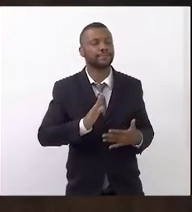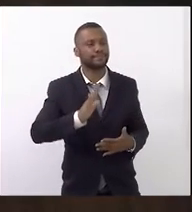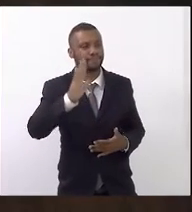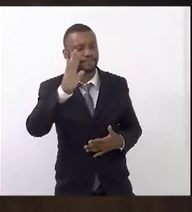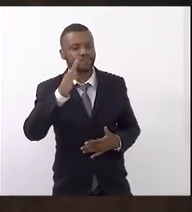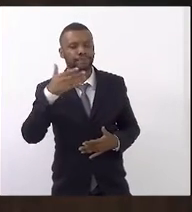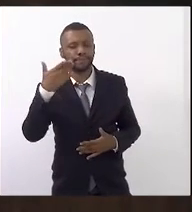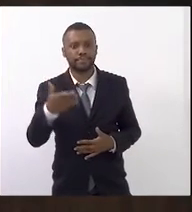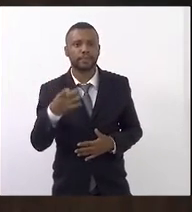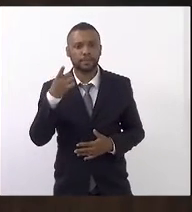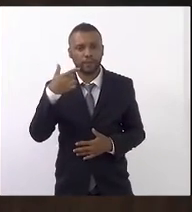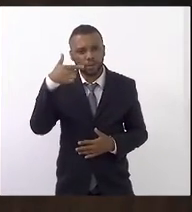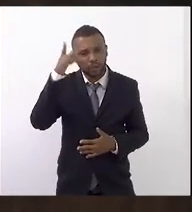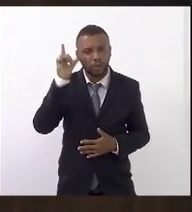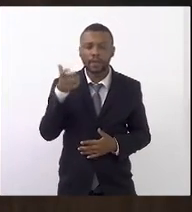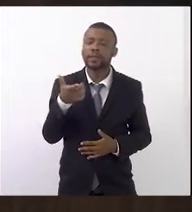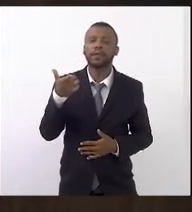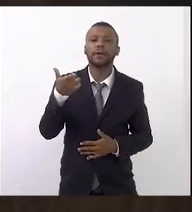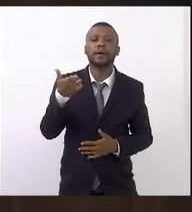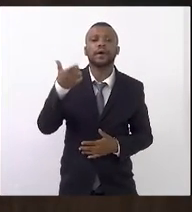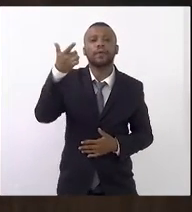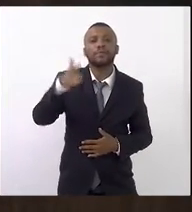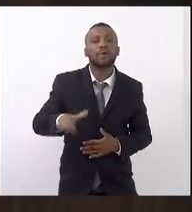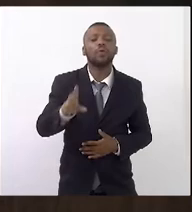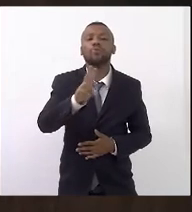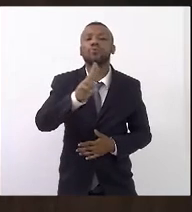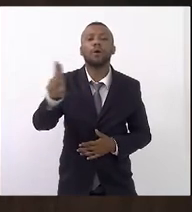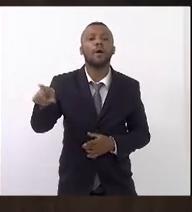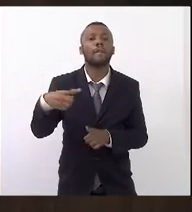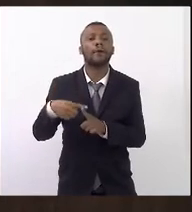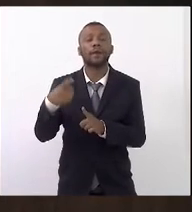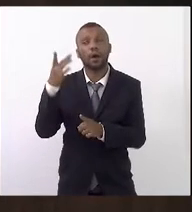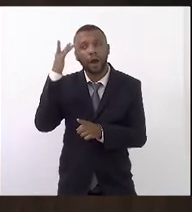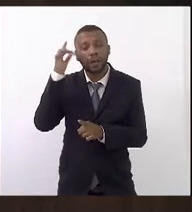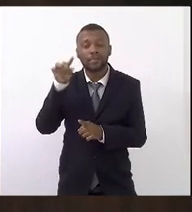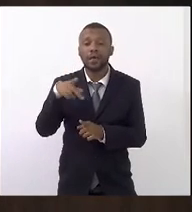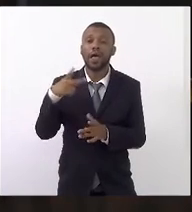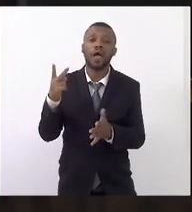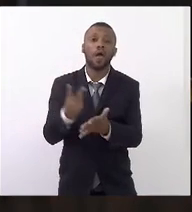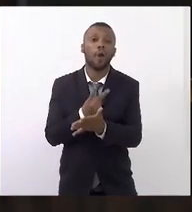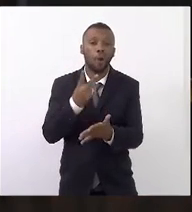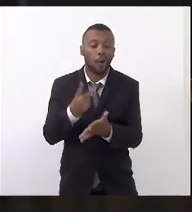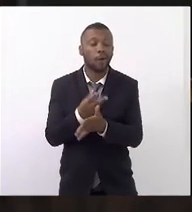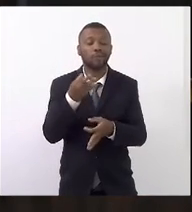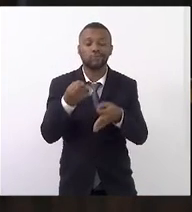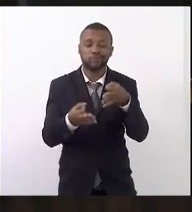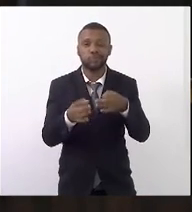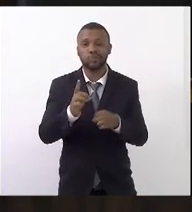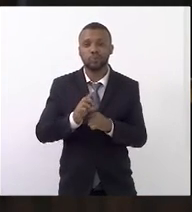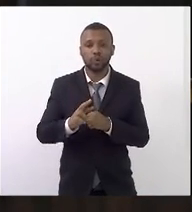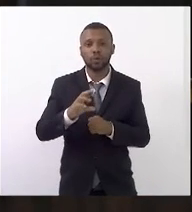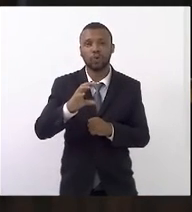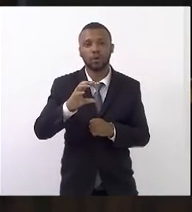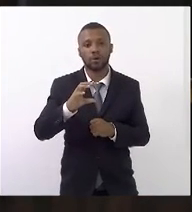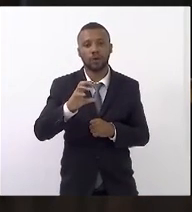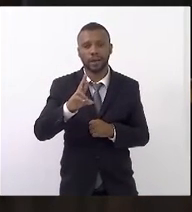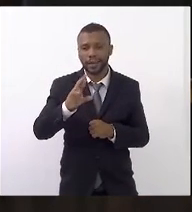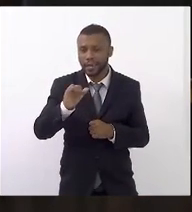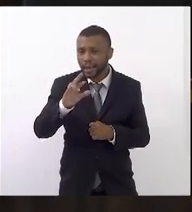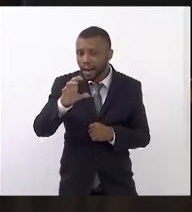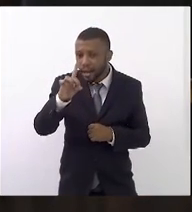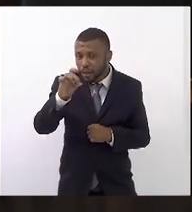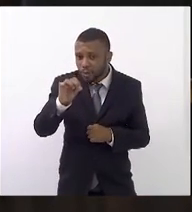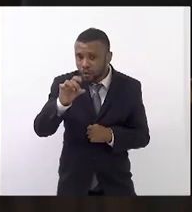que Vossa Excelência repetisse o nome, porque o senhor errou o nome. Jurista doutor Ricardo Lodi Ribeiro. Desculpa,